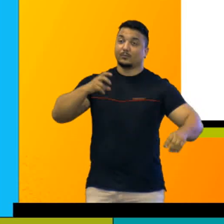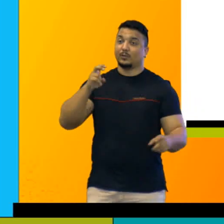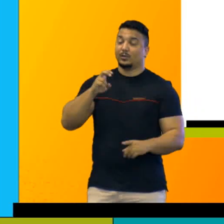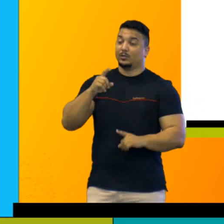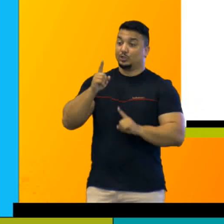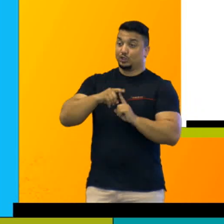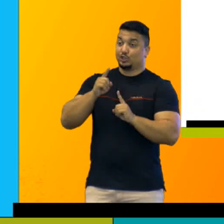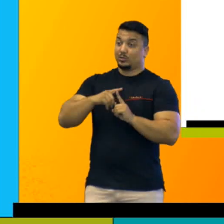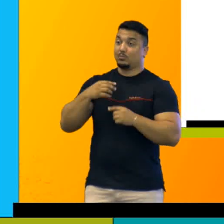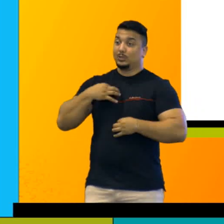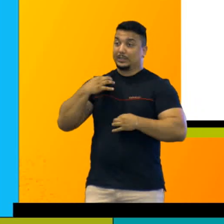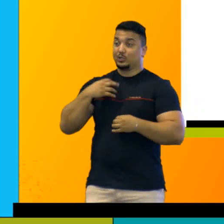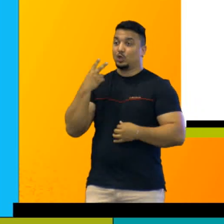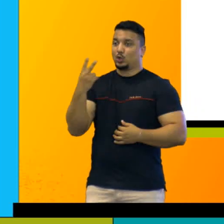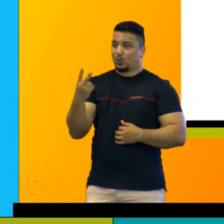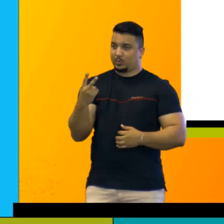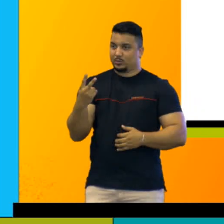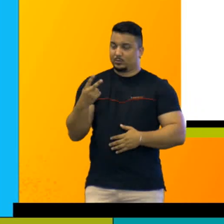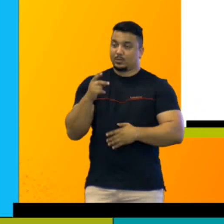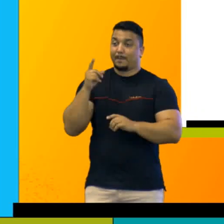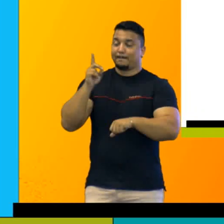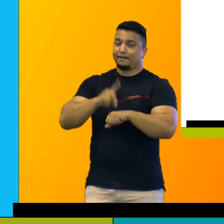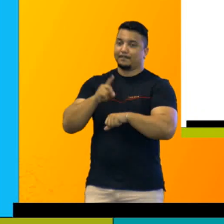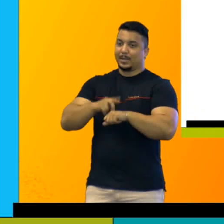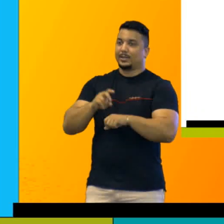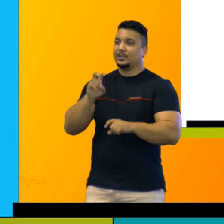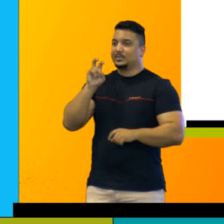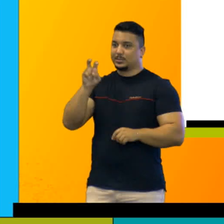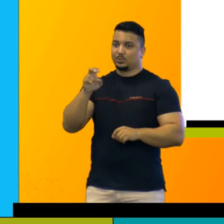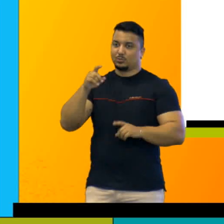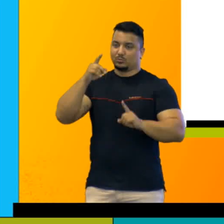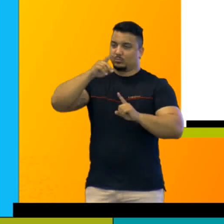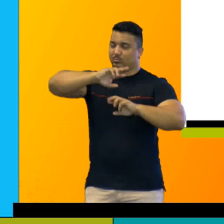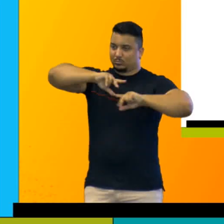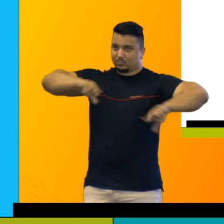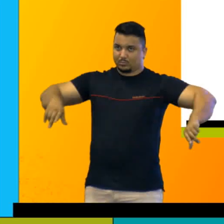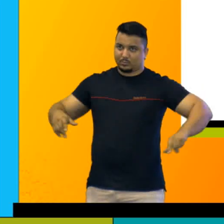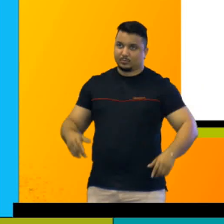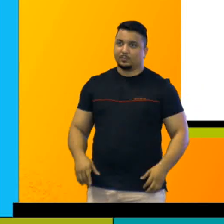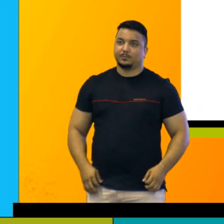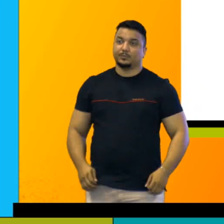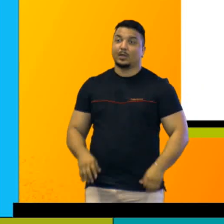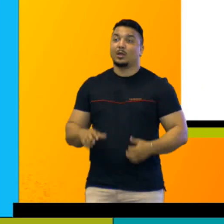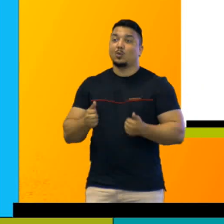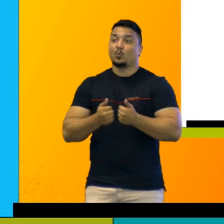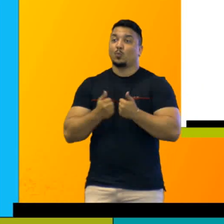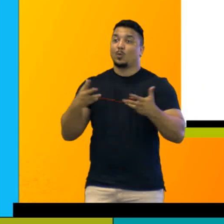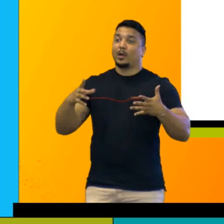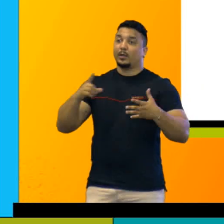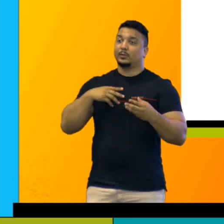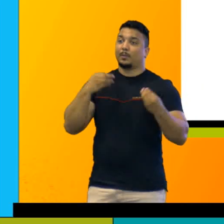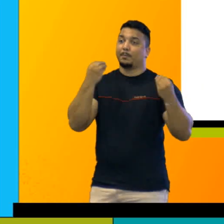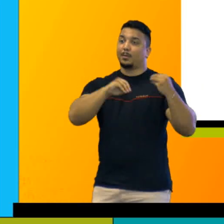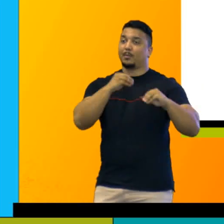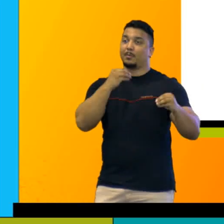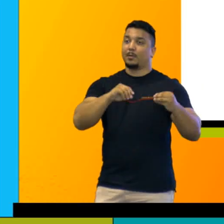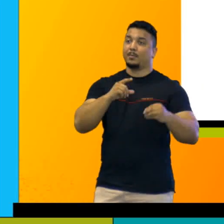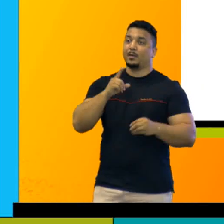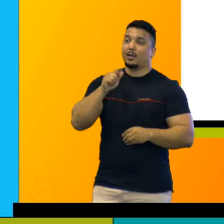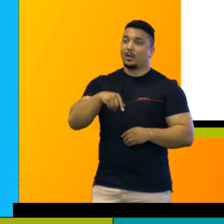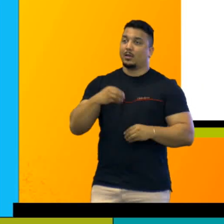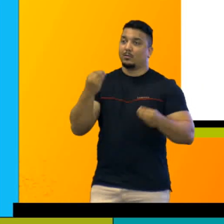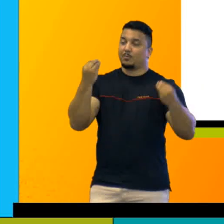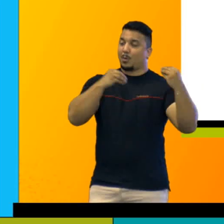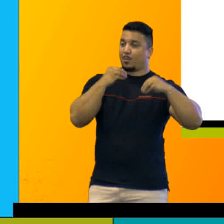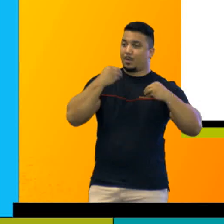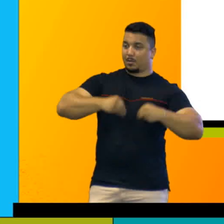de tecidos e 5 tipos de pedras. Beleza? A quantidade de